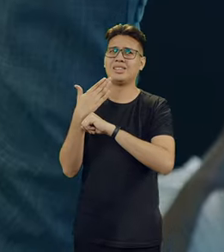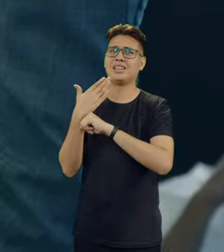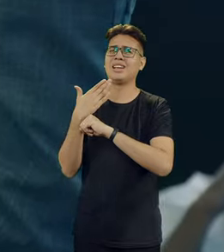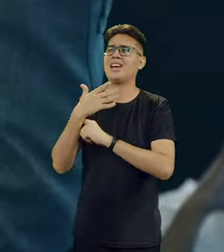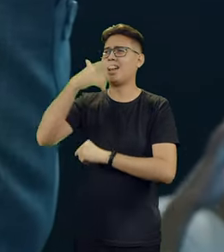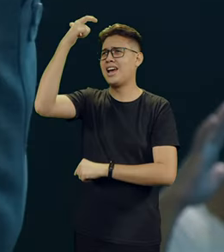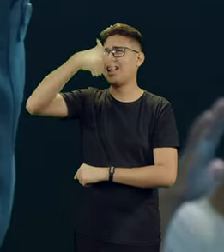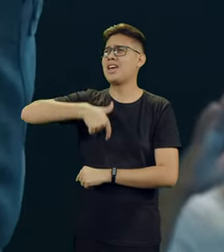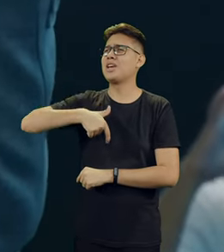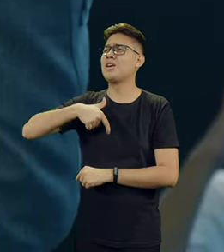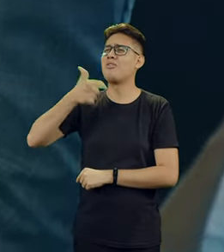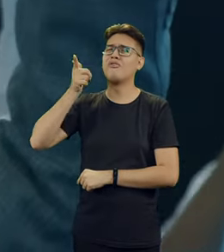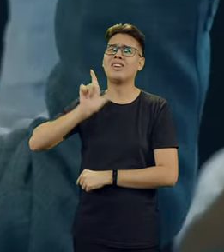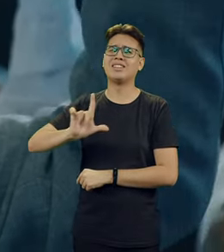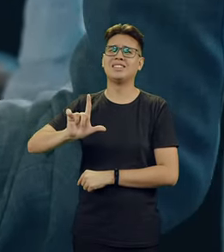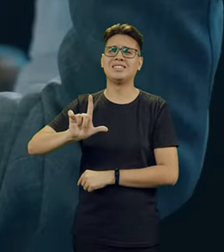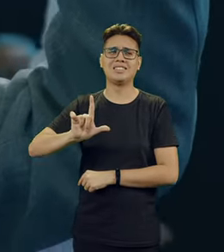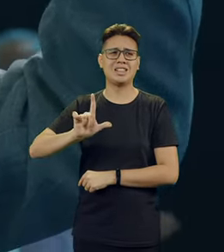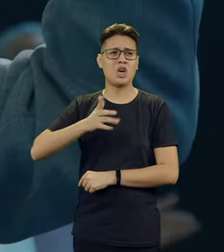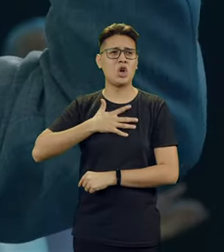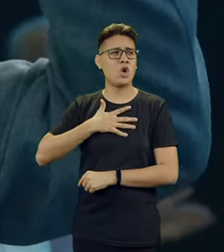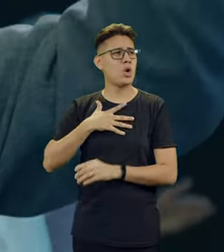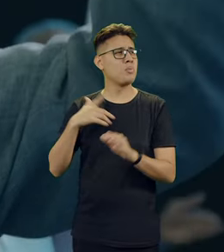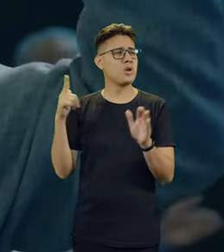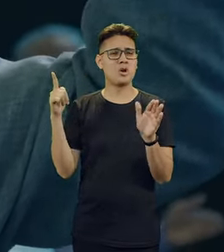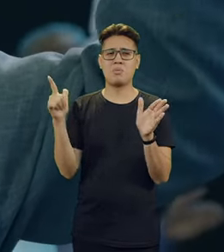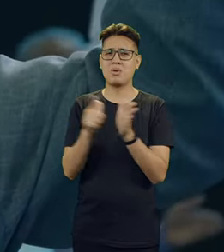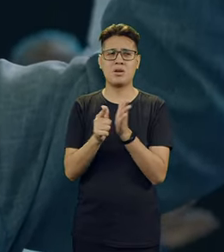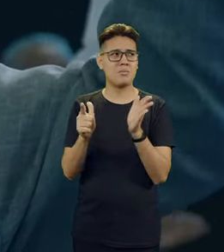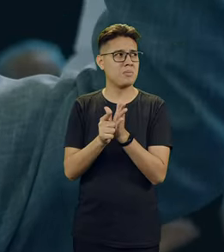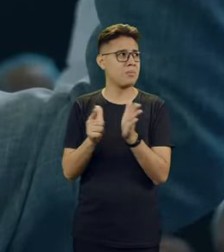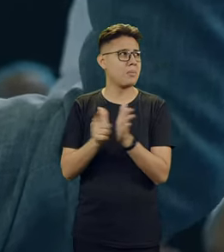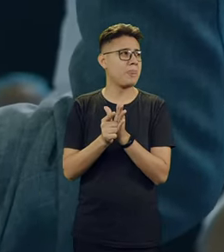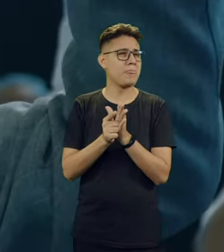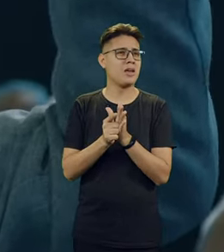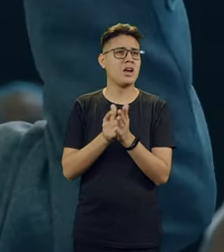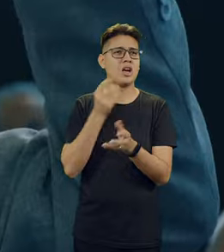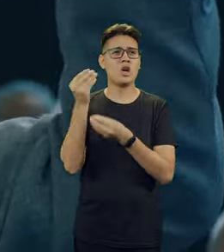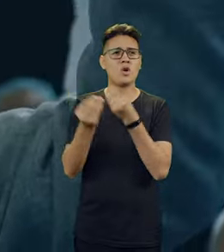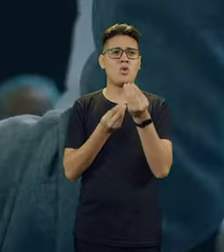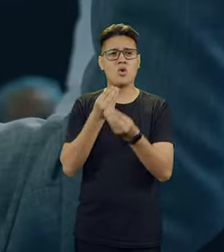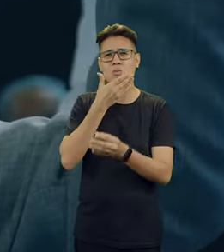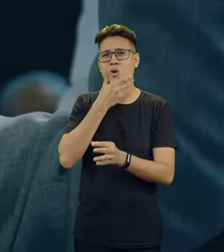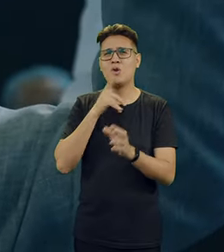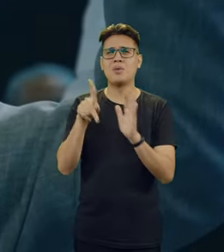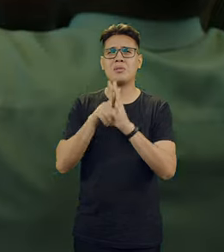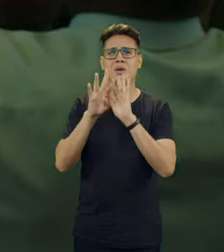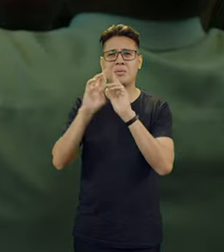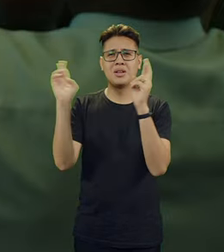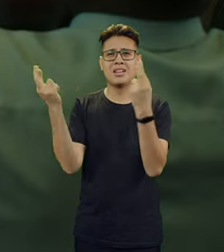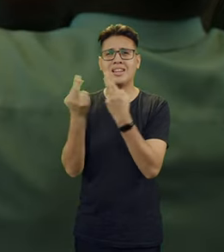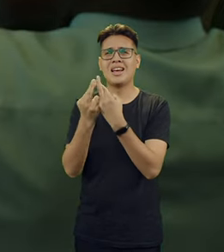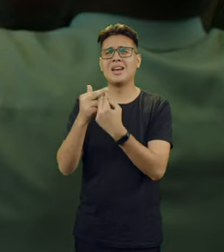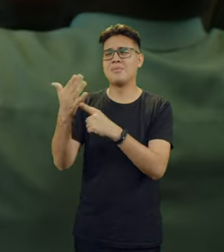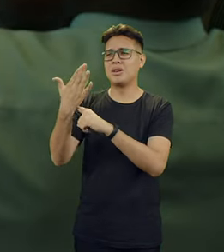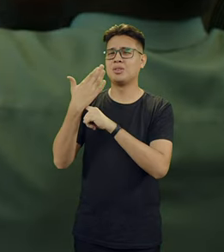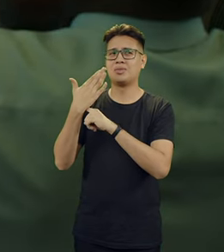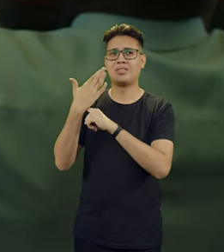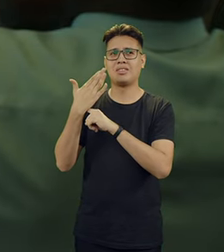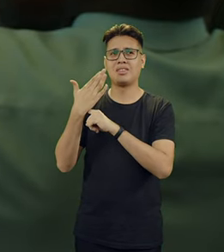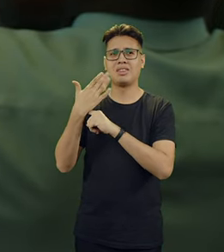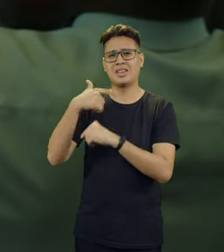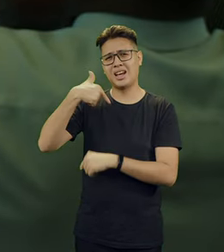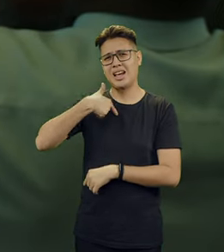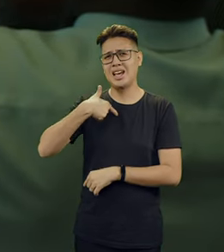Eu cumpri com o meu papel como homem do reino. Me ajuda